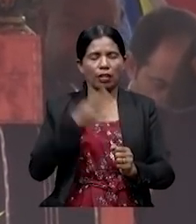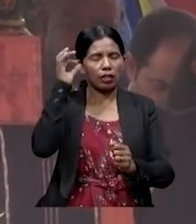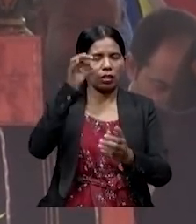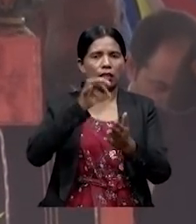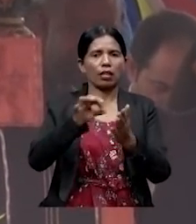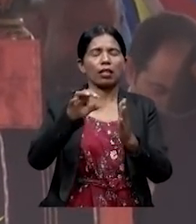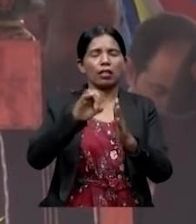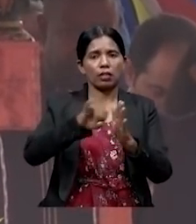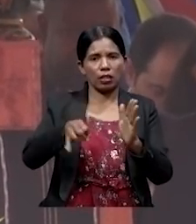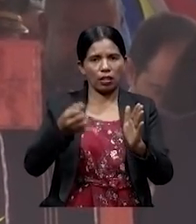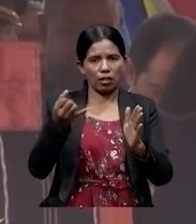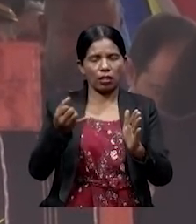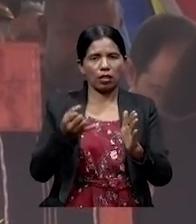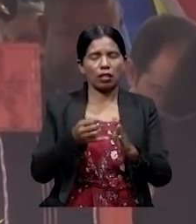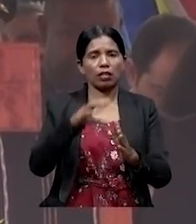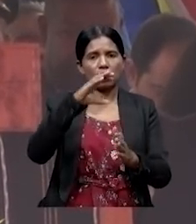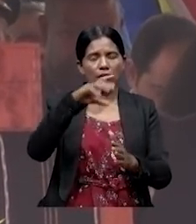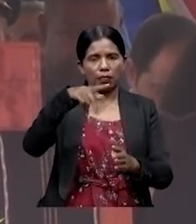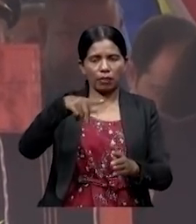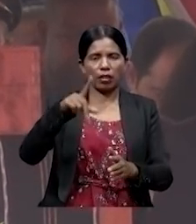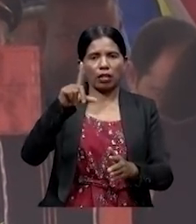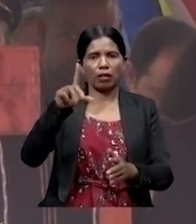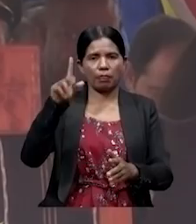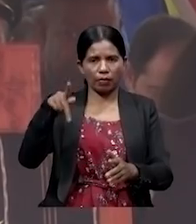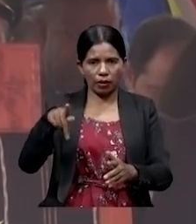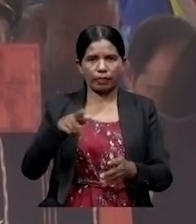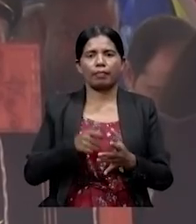secretário-geral, CPOP e